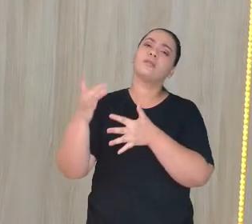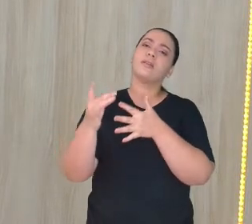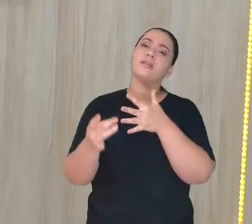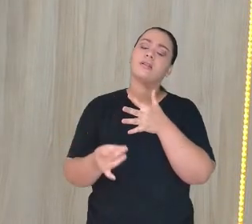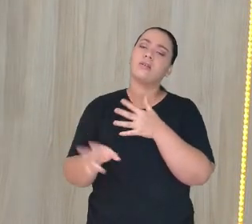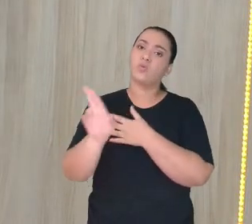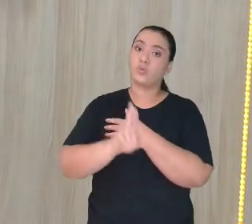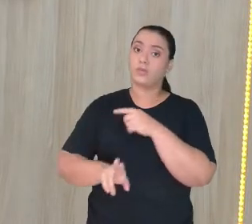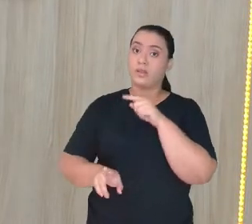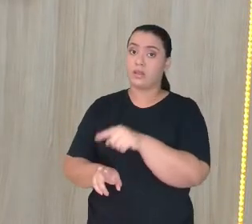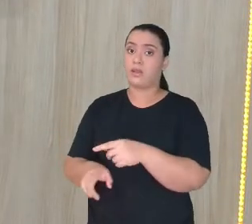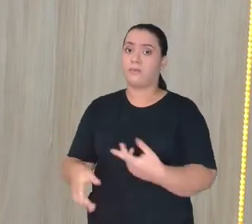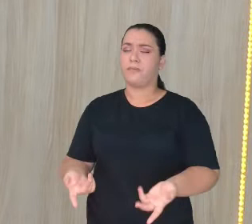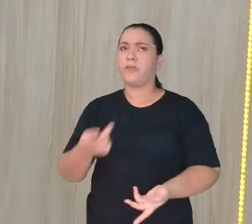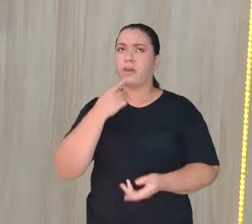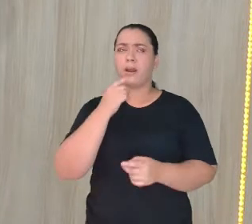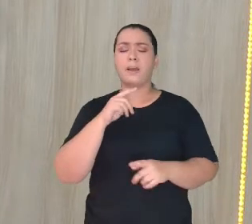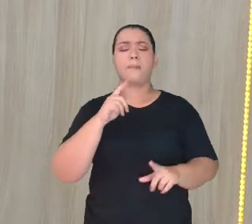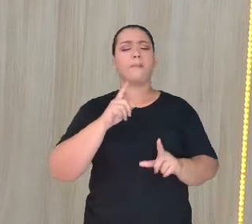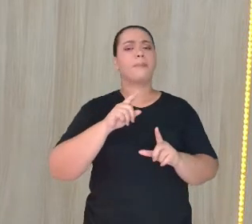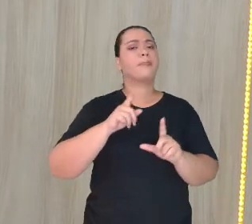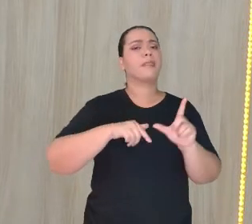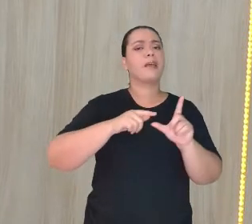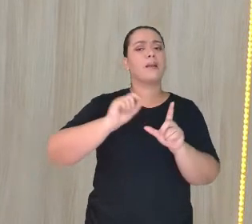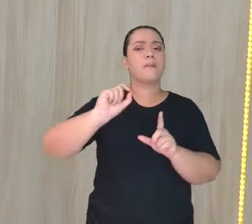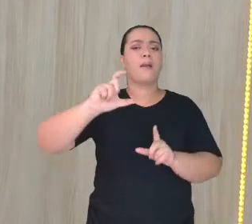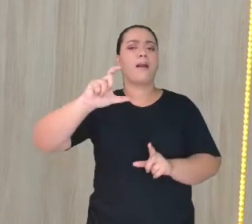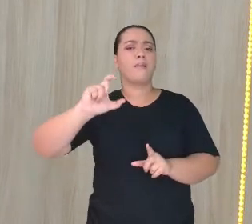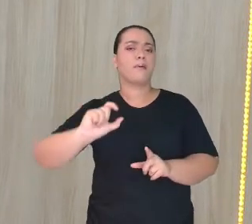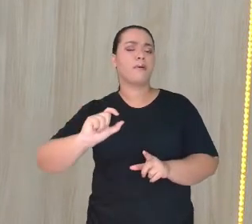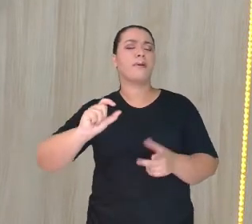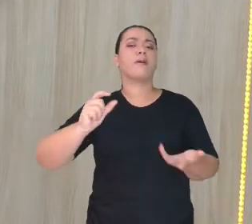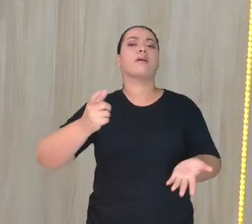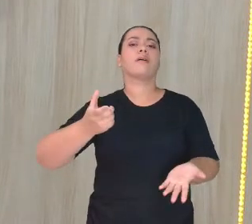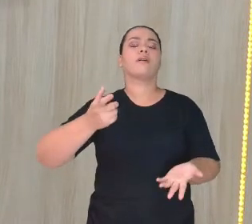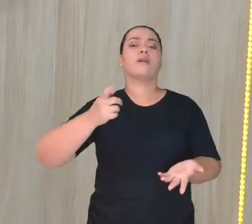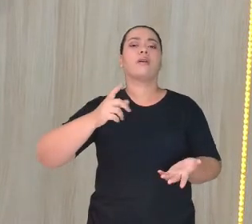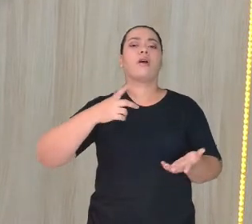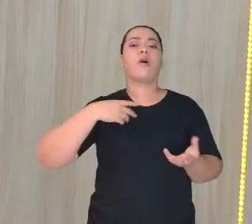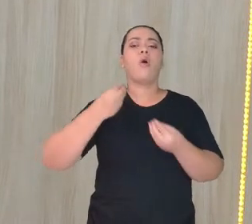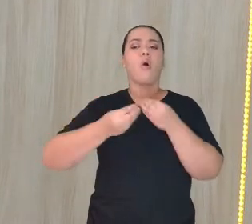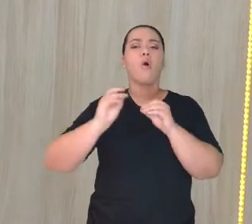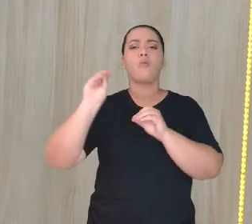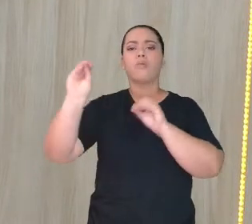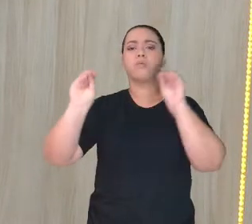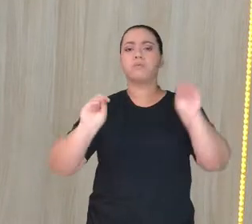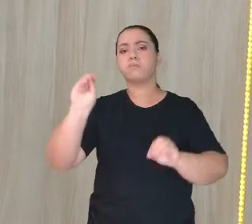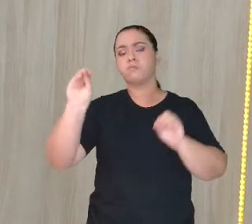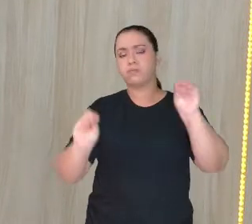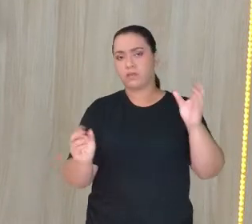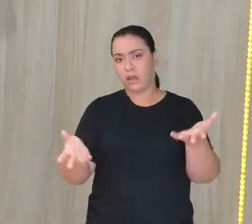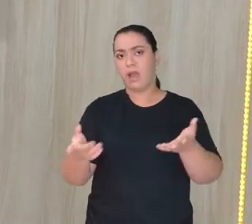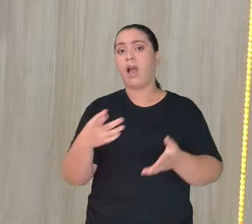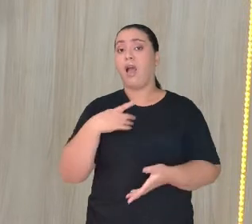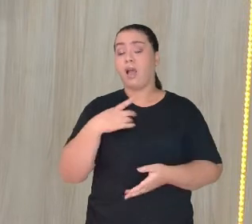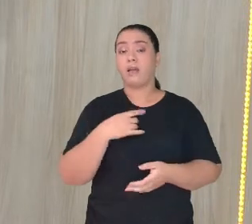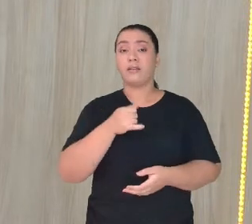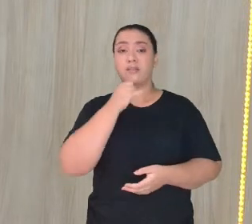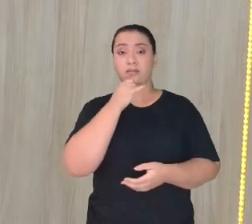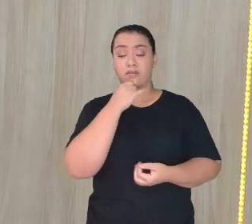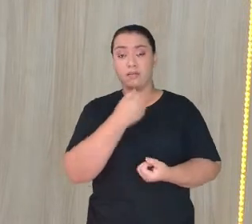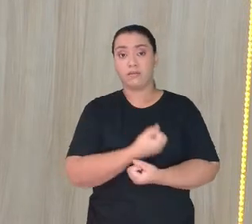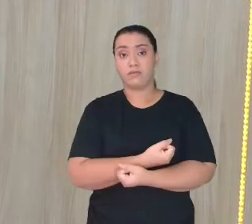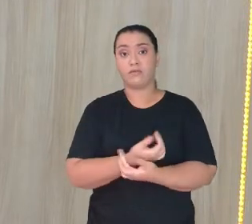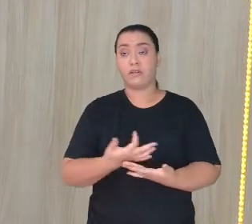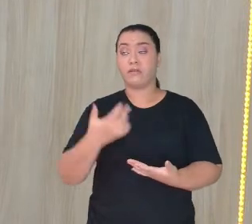palavras estão numa caixa maior, que palavras estão menorzinhas, a localização. A gente tem aqui vários exemplos e a gente vai